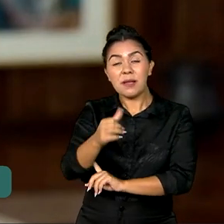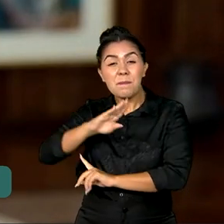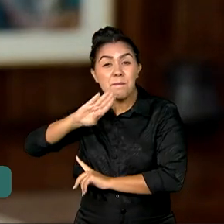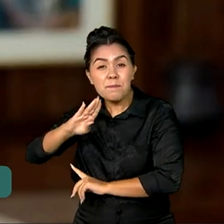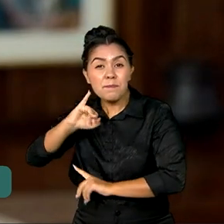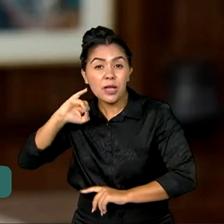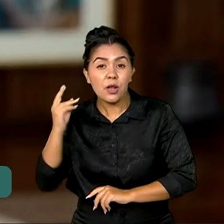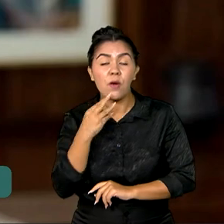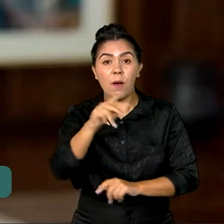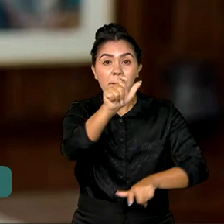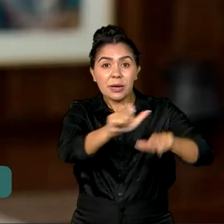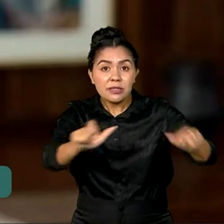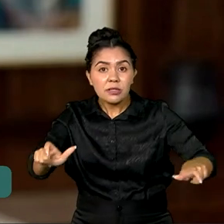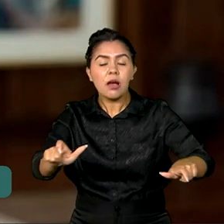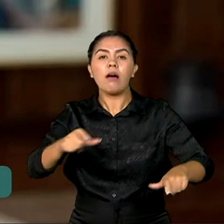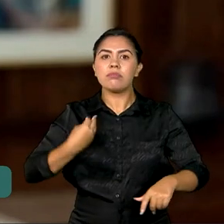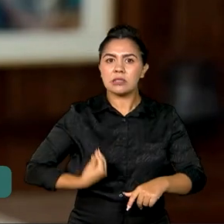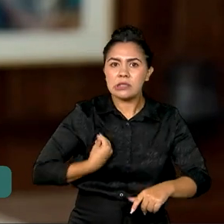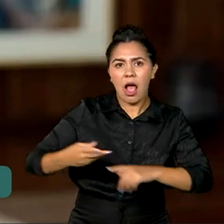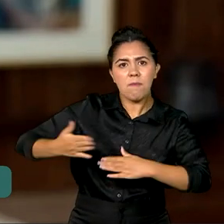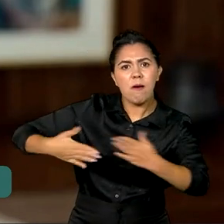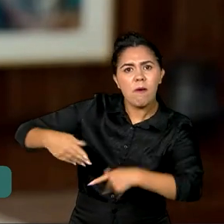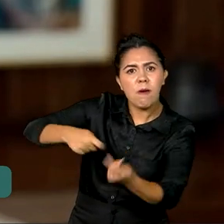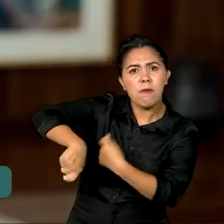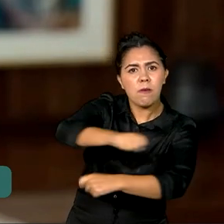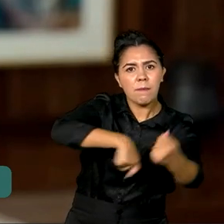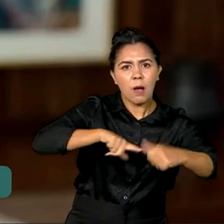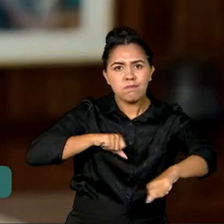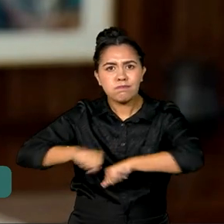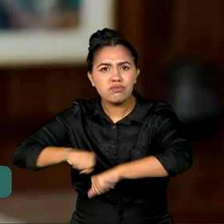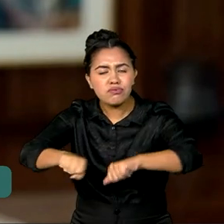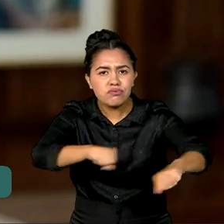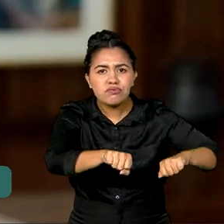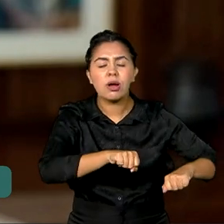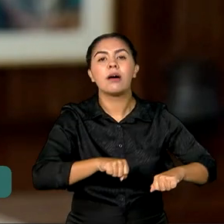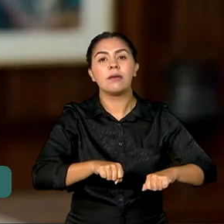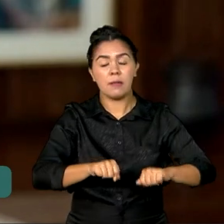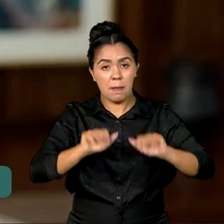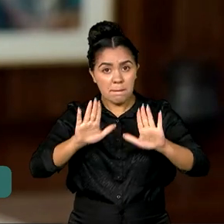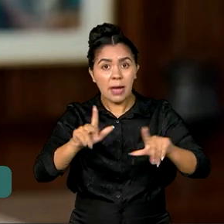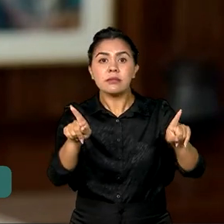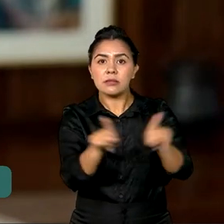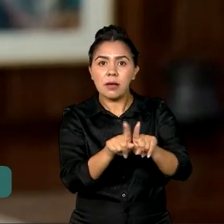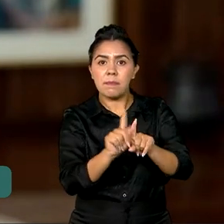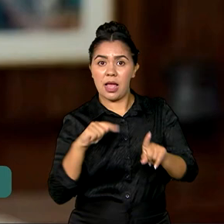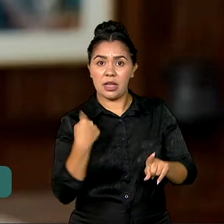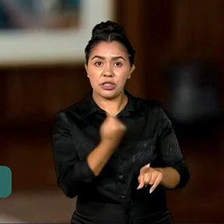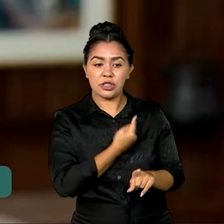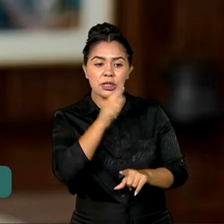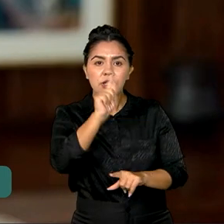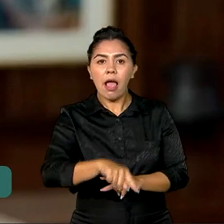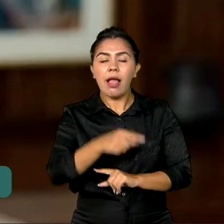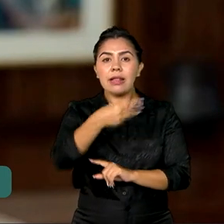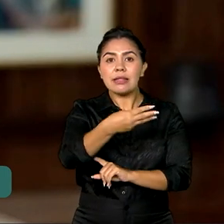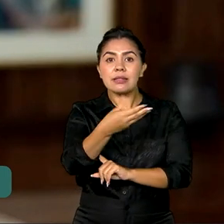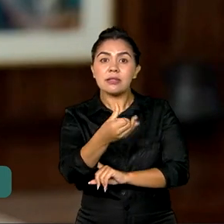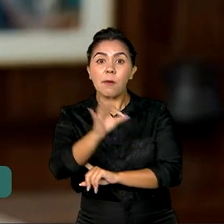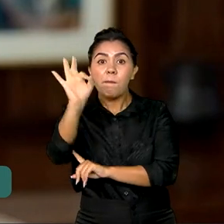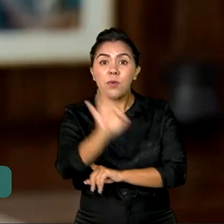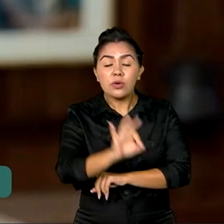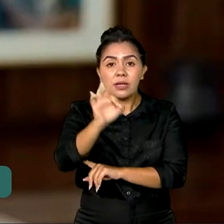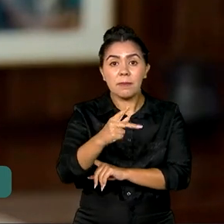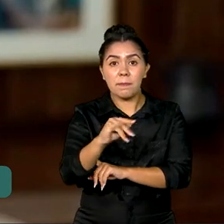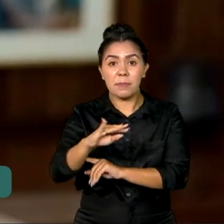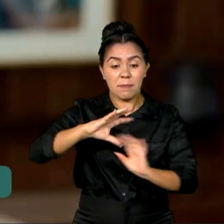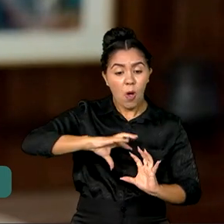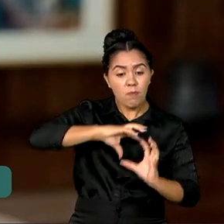que integram o mercado dinâmico com elevada mobilidade social. Representamos 36% do PIB global